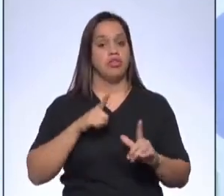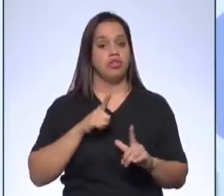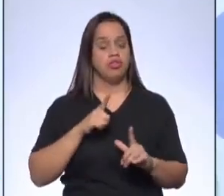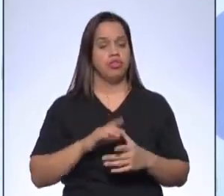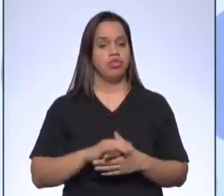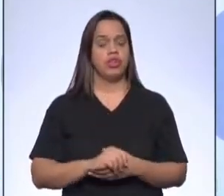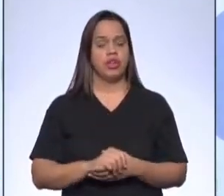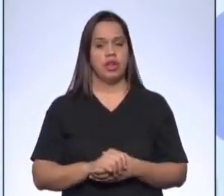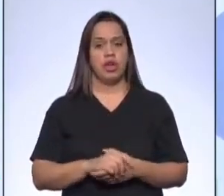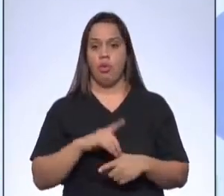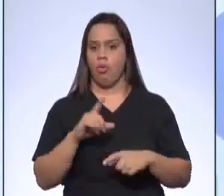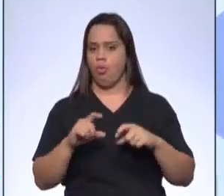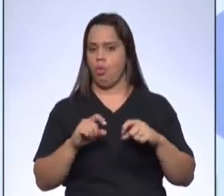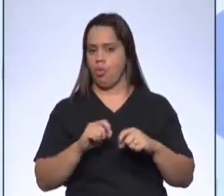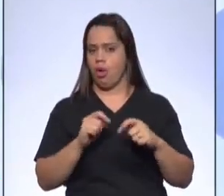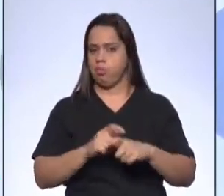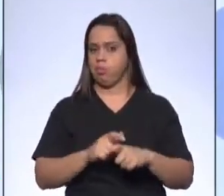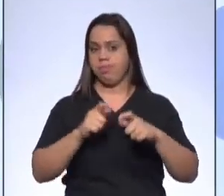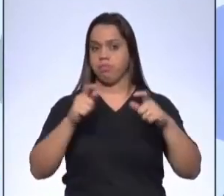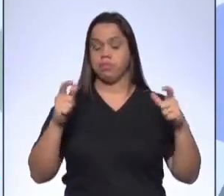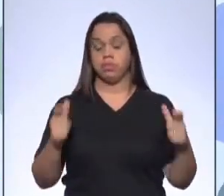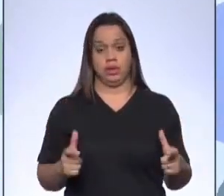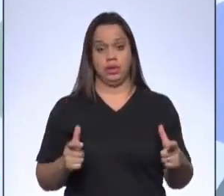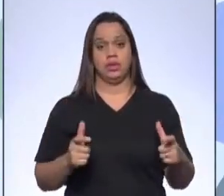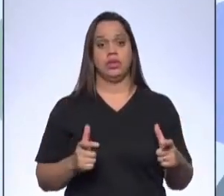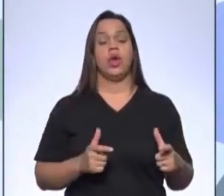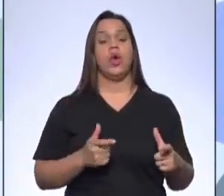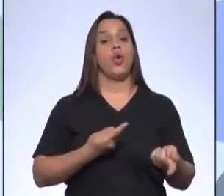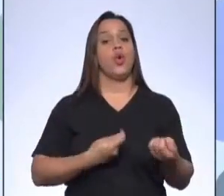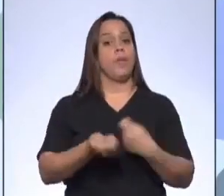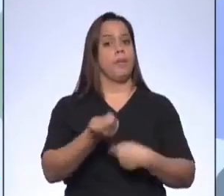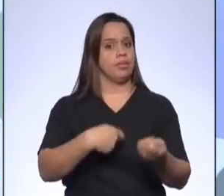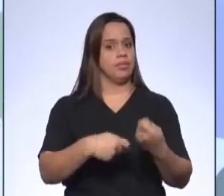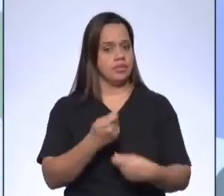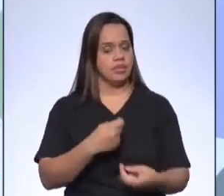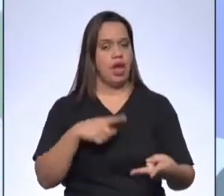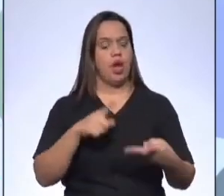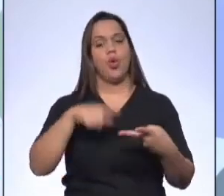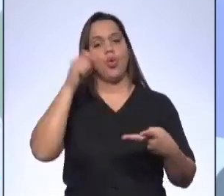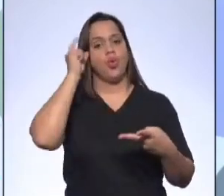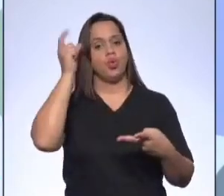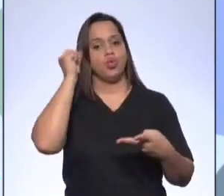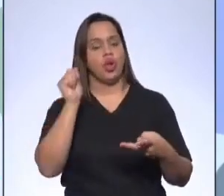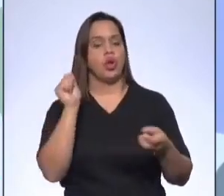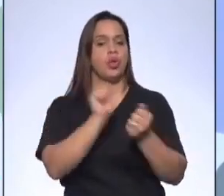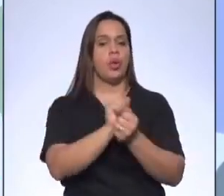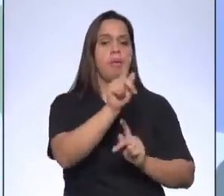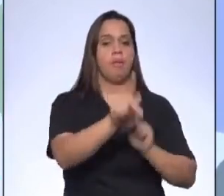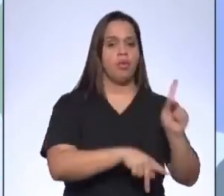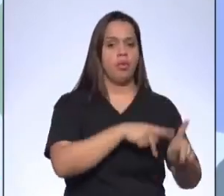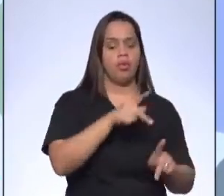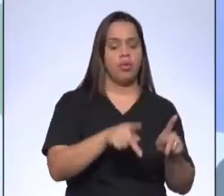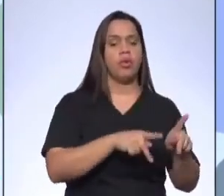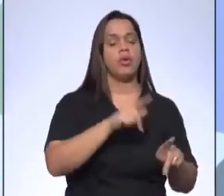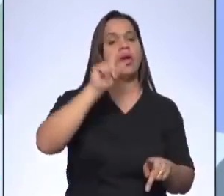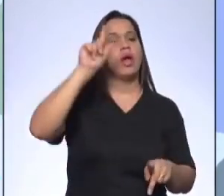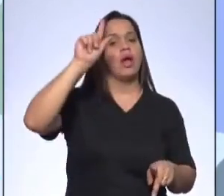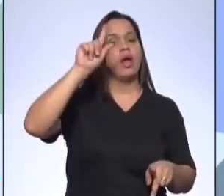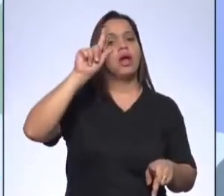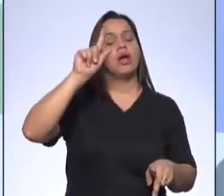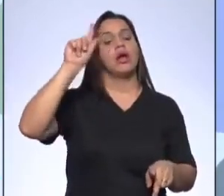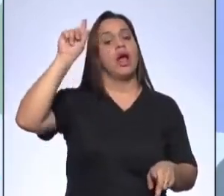intensidade comercial e cultural com os povos africanos, com o continente